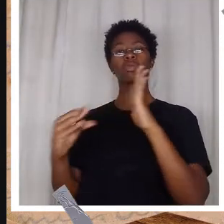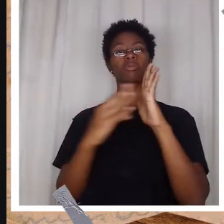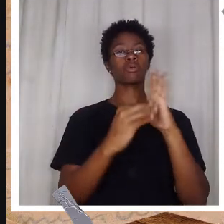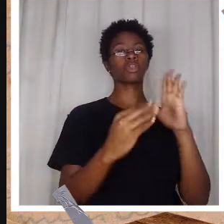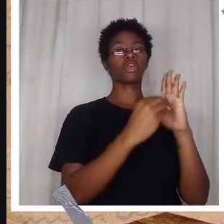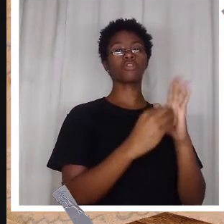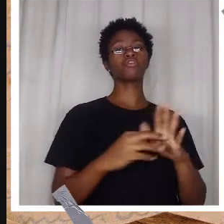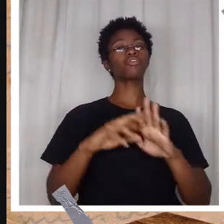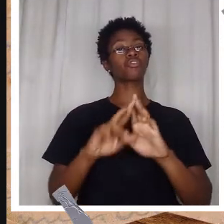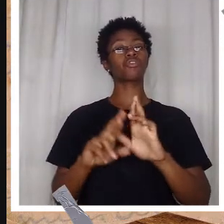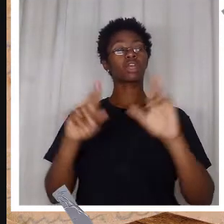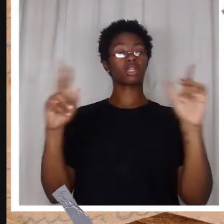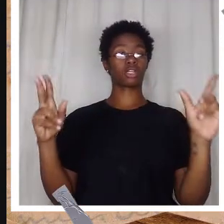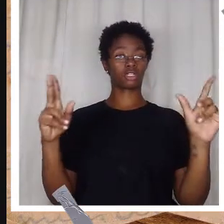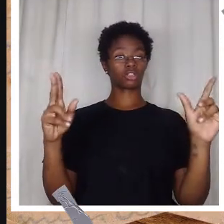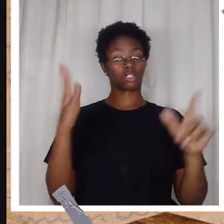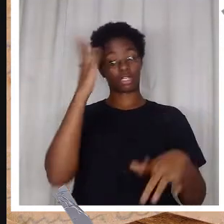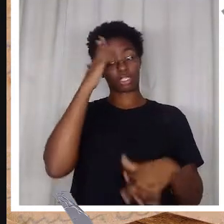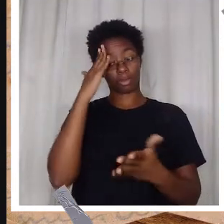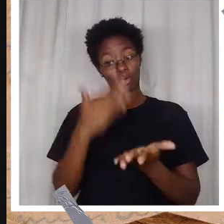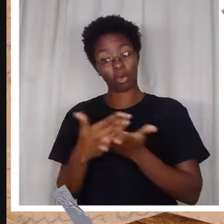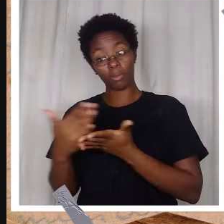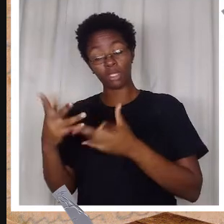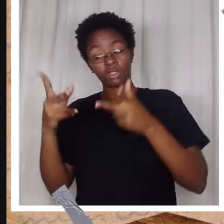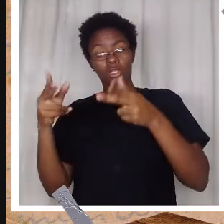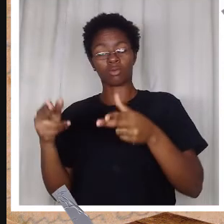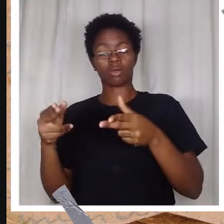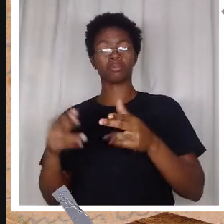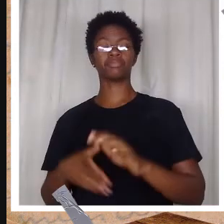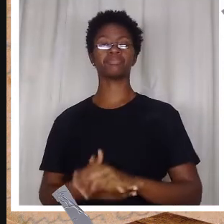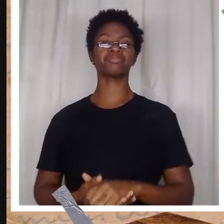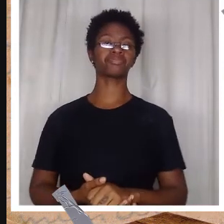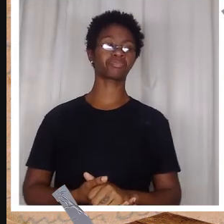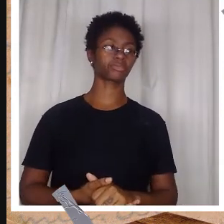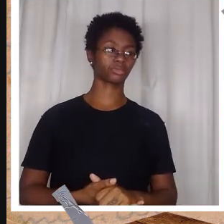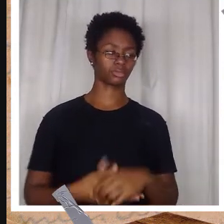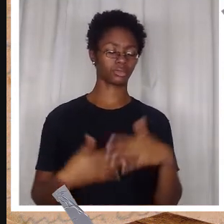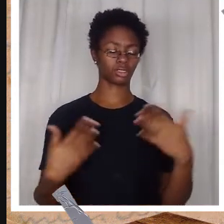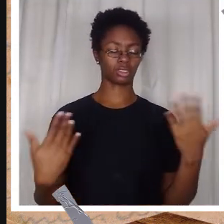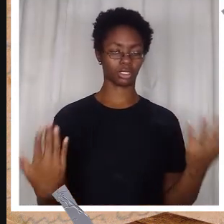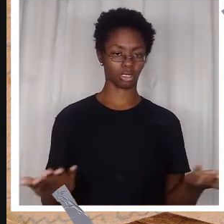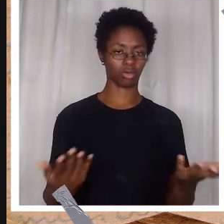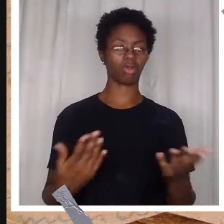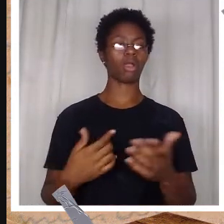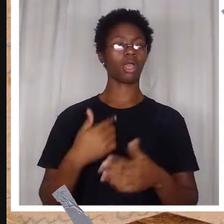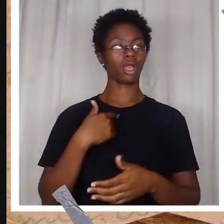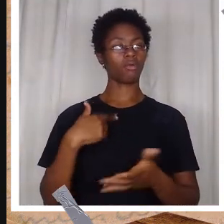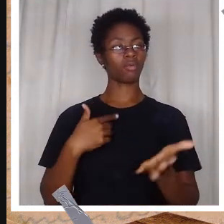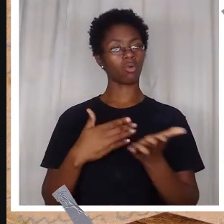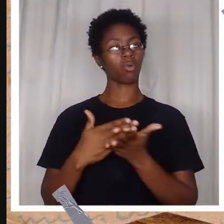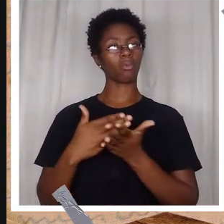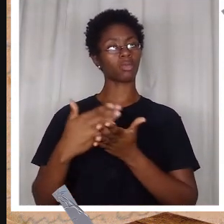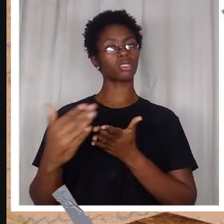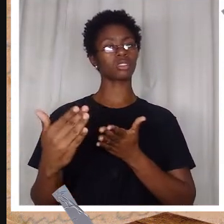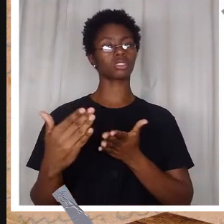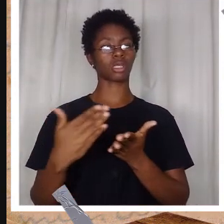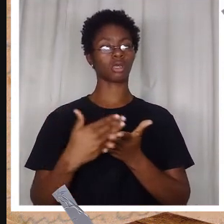partida seja comum? Eu vou começar te respondendo esse último item que você falou, que é dessa